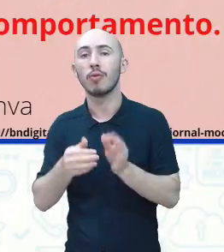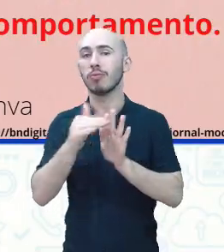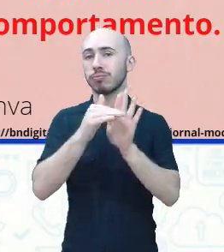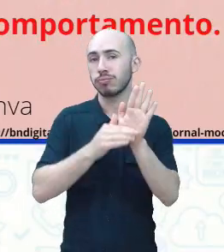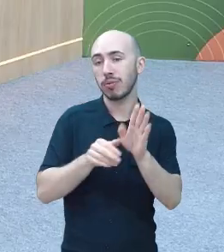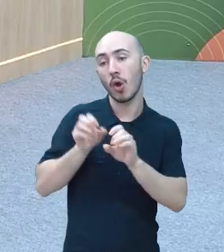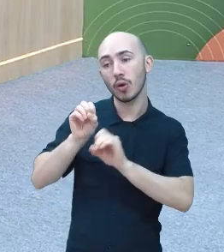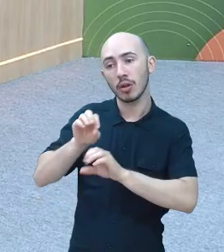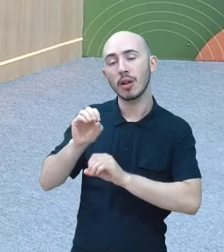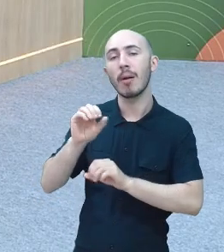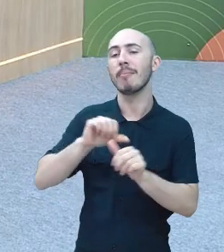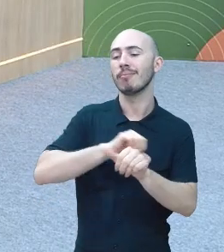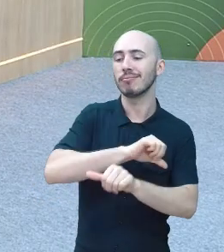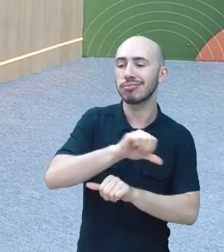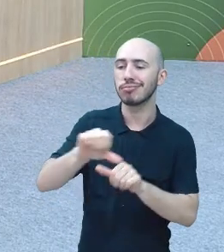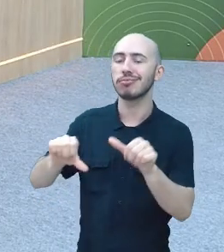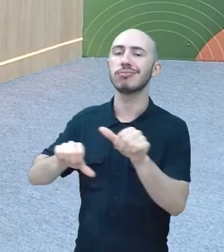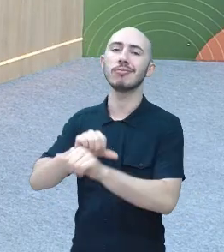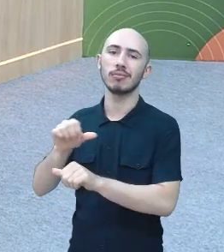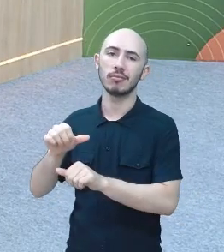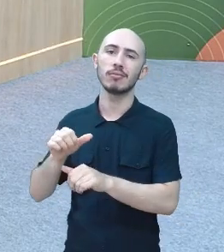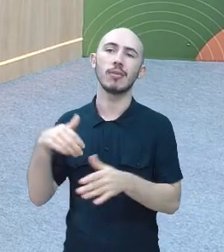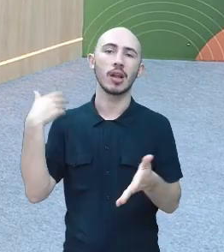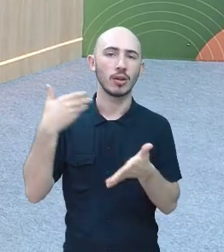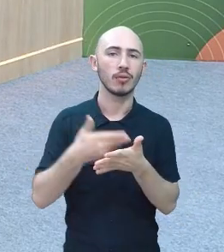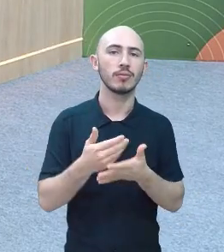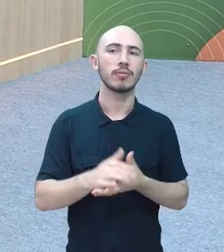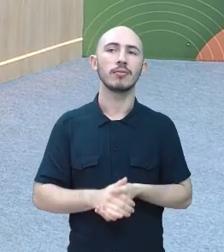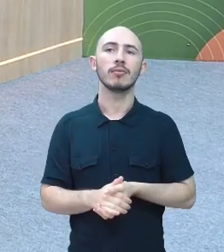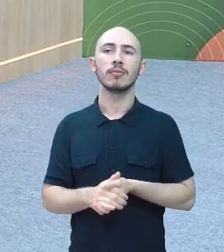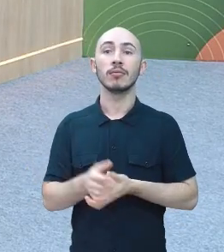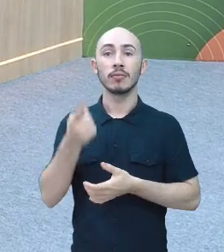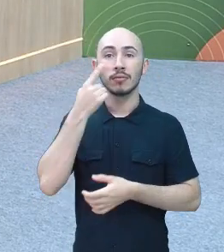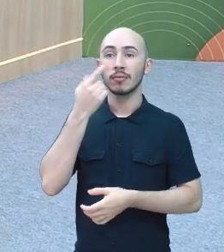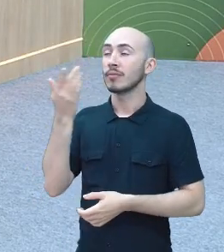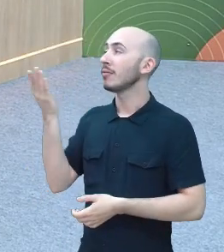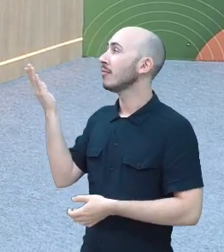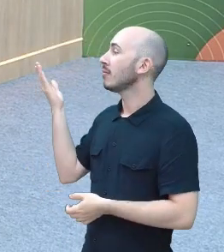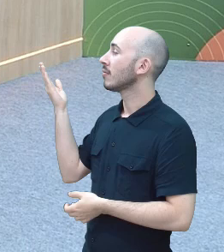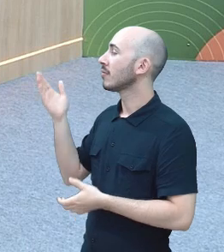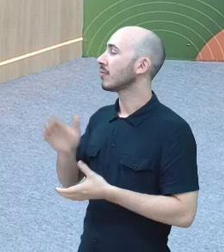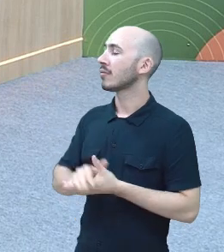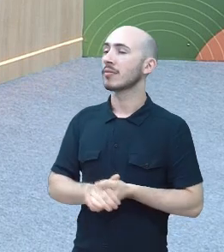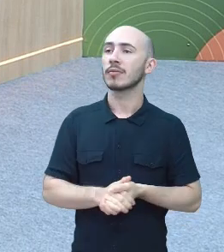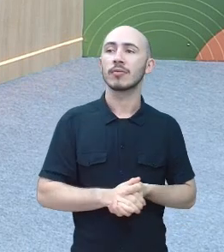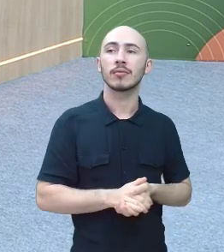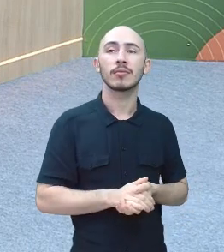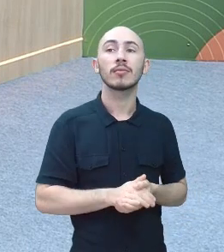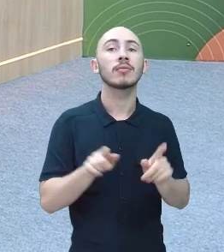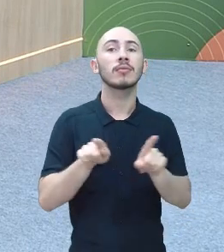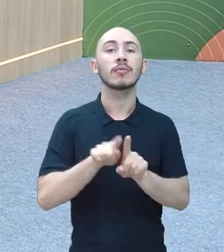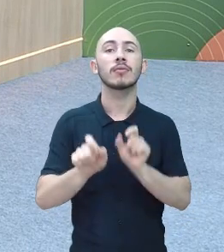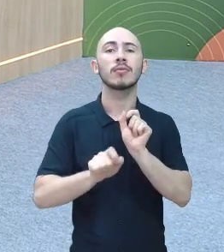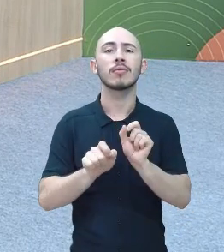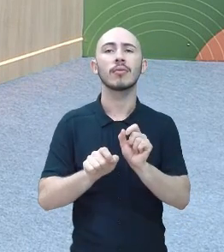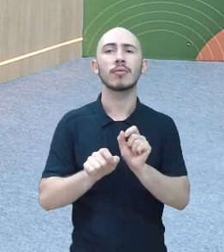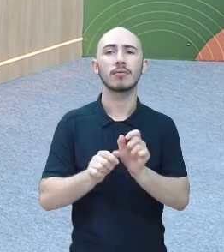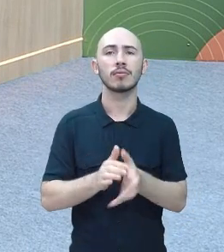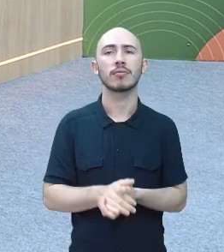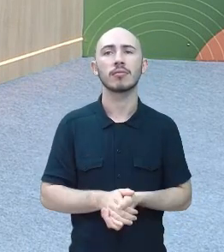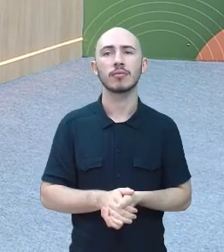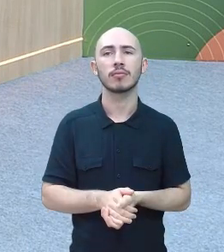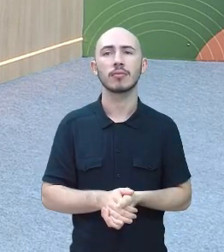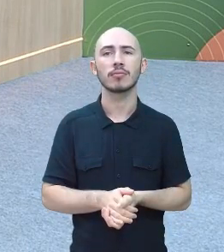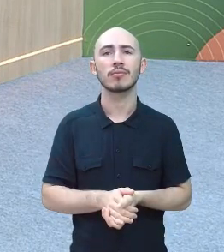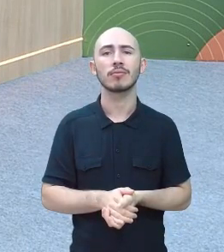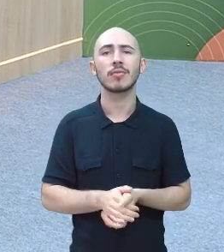tutoriais mudaram, né, nos dias de hoje. Eu trouxe aqui um outro tutorial, que é, na verdade, um panfleto, que vai dar